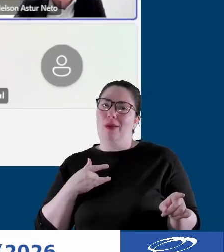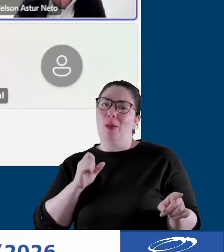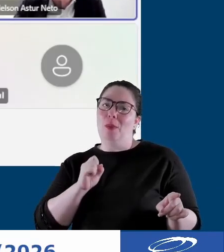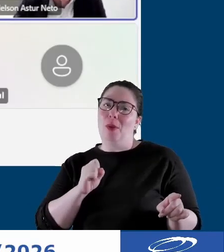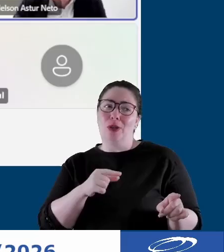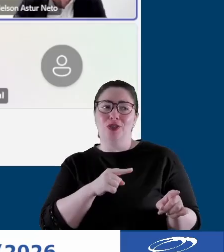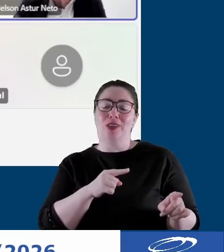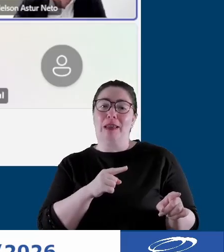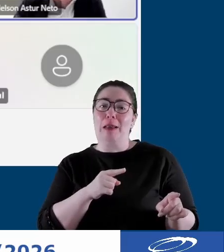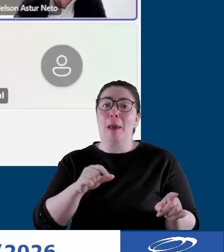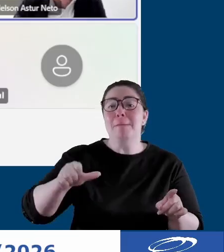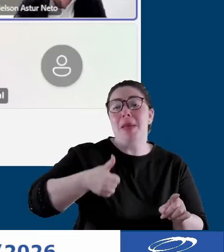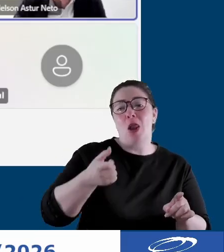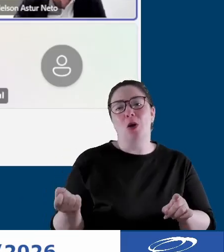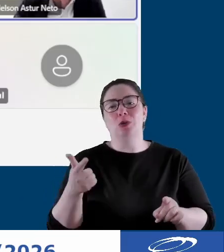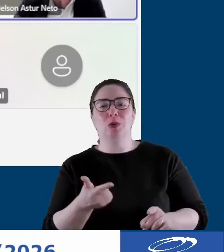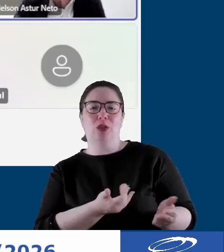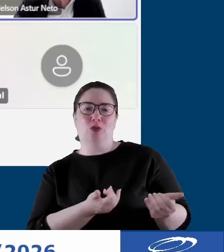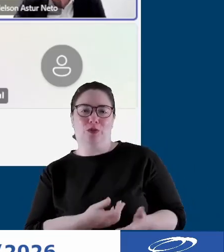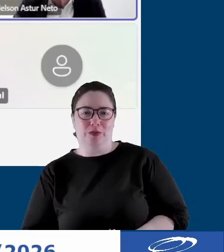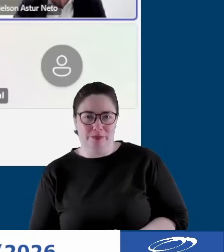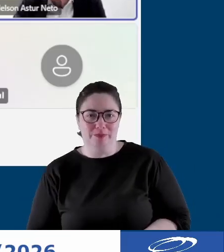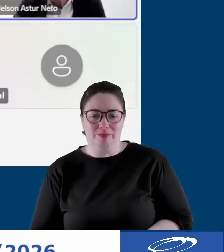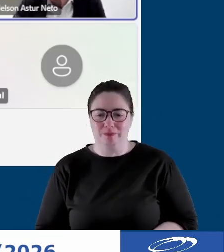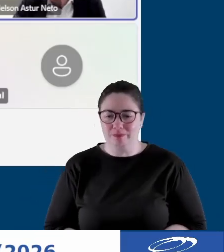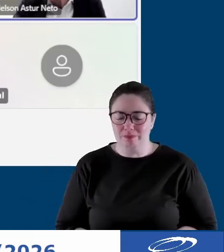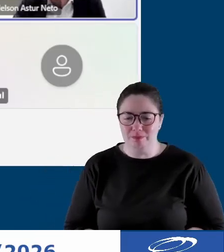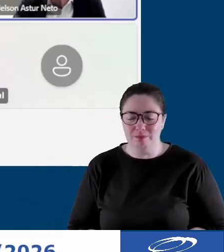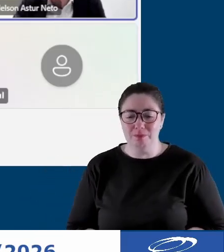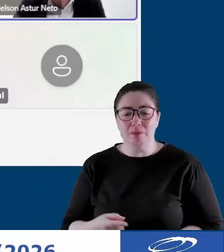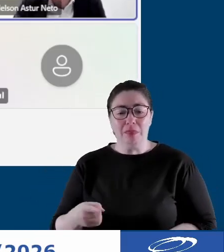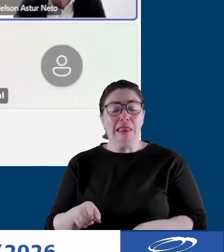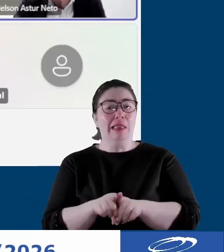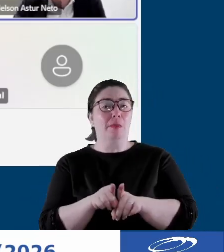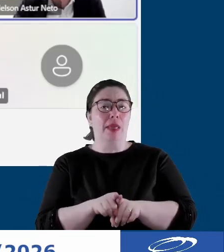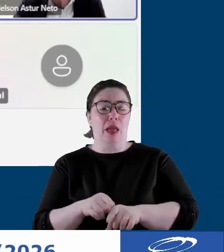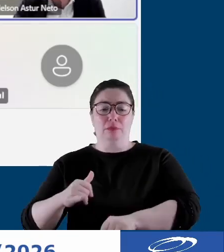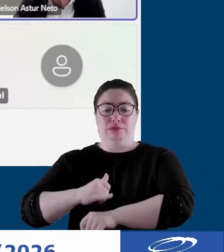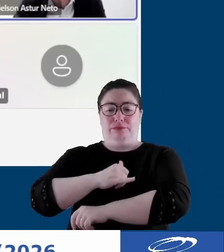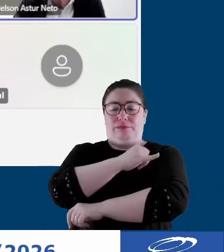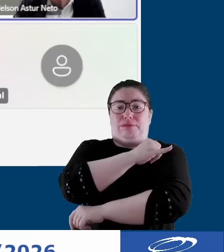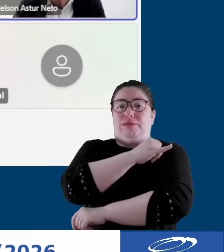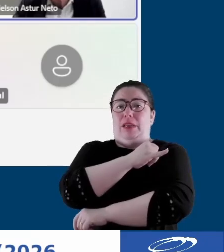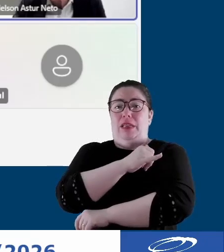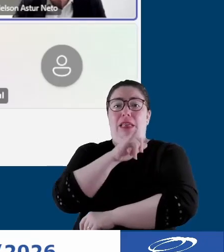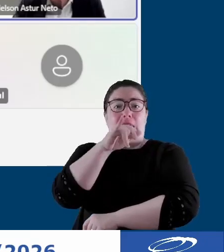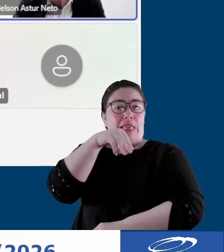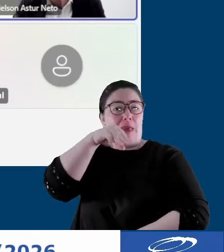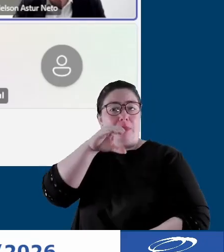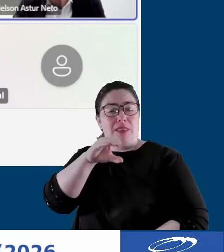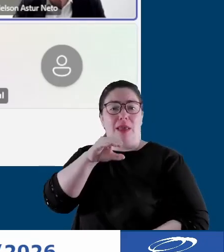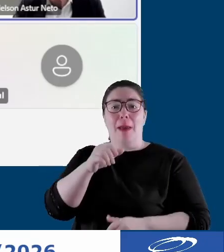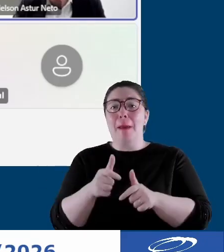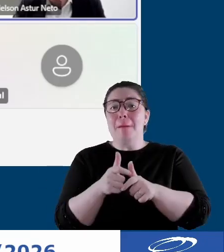tá? Obesidade é um fator de risco, em geral, índice de massa corporal maior do que 30, ele